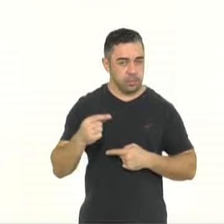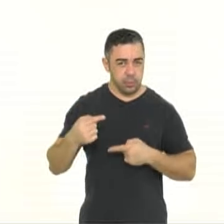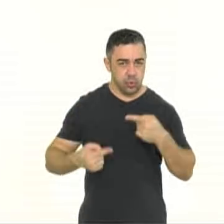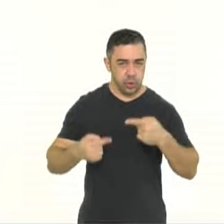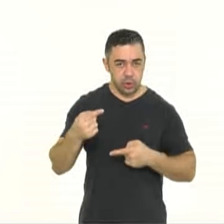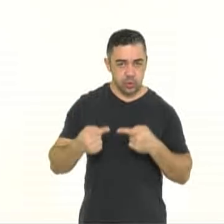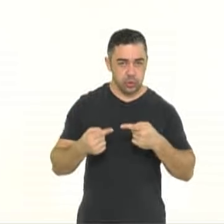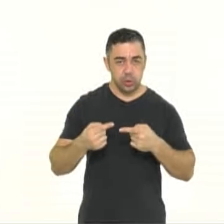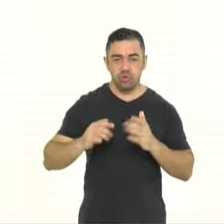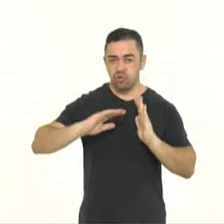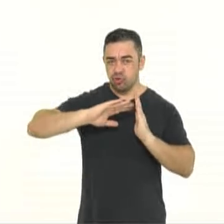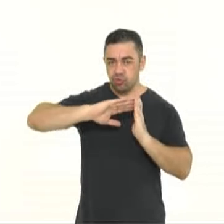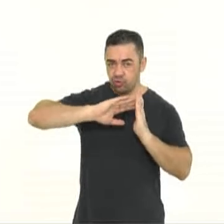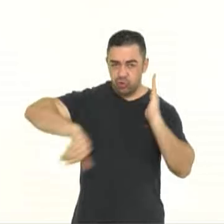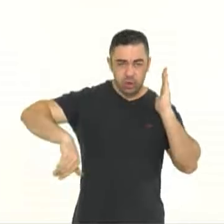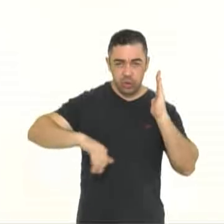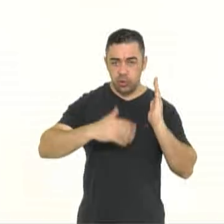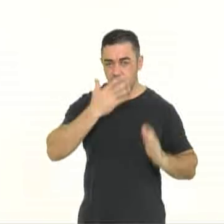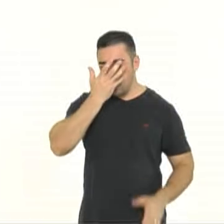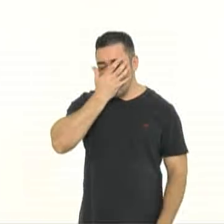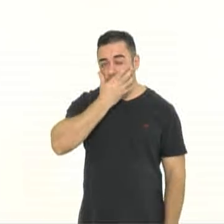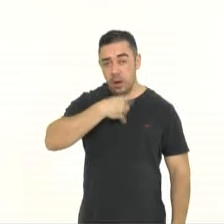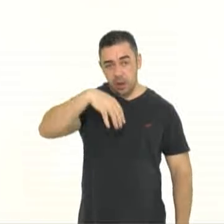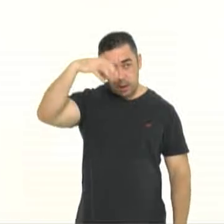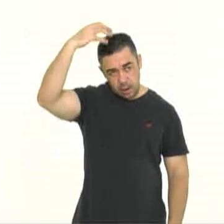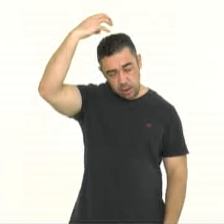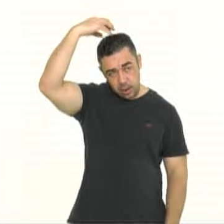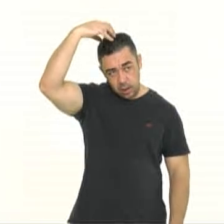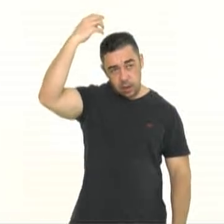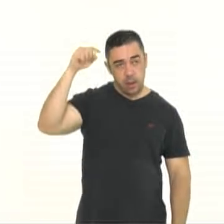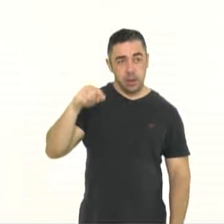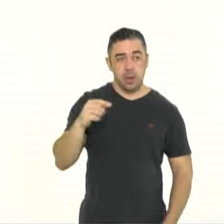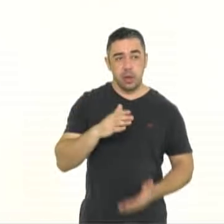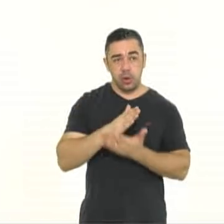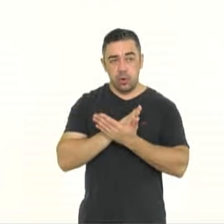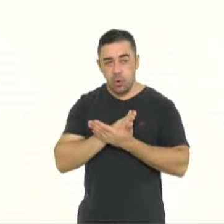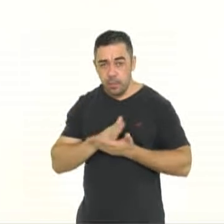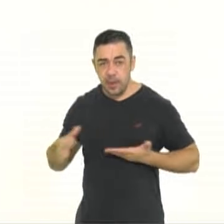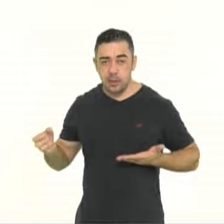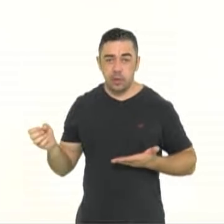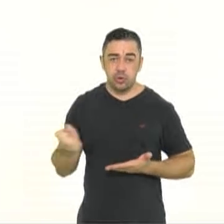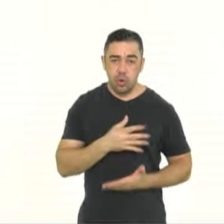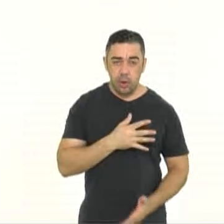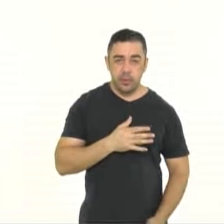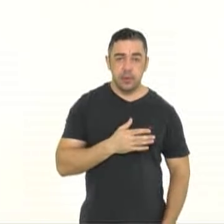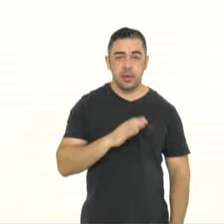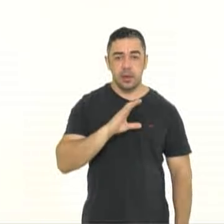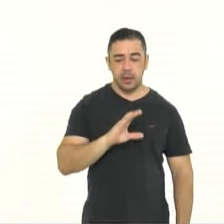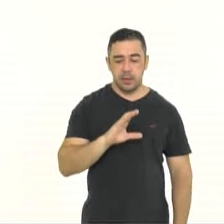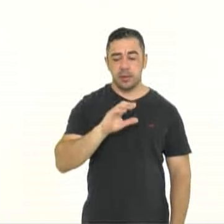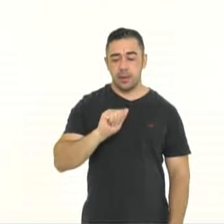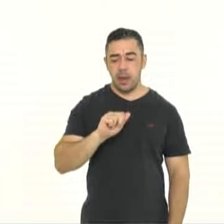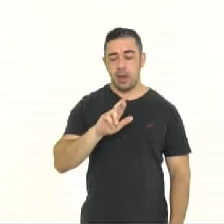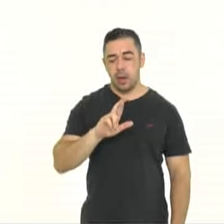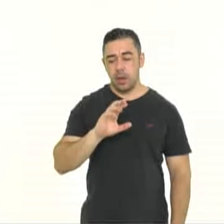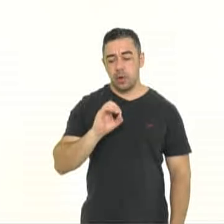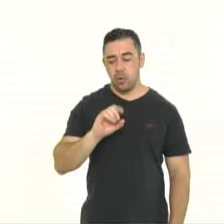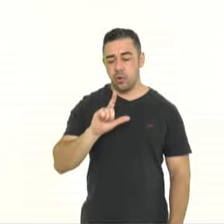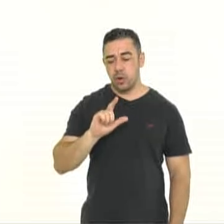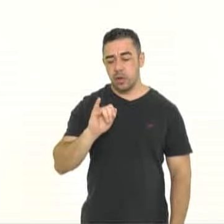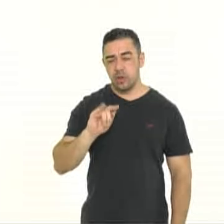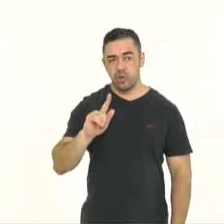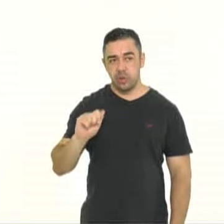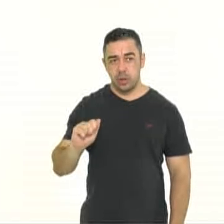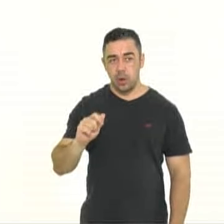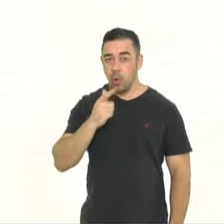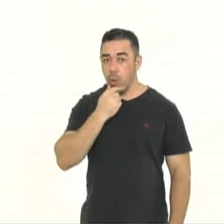político, derrubou um desses reis merovingios e começa uma nova dinastia, chamada Carolíngia, com